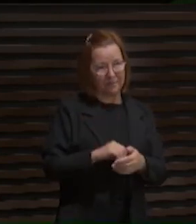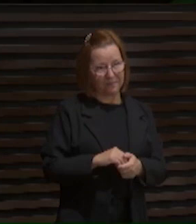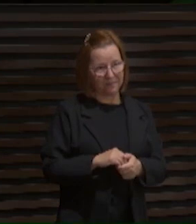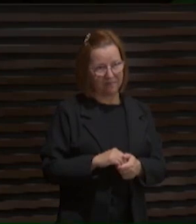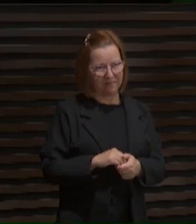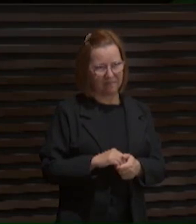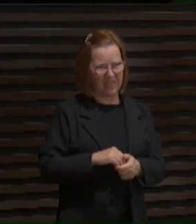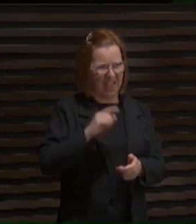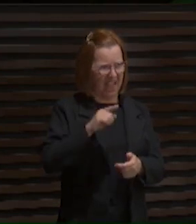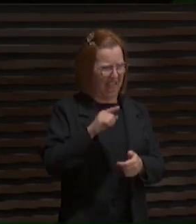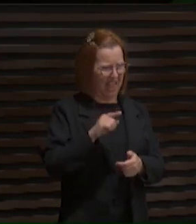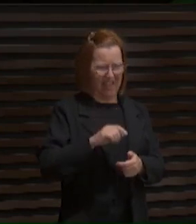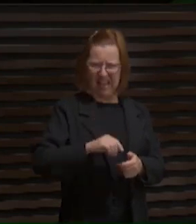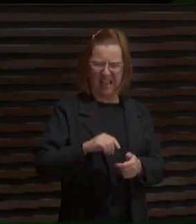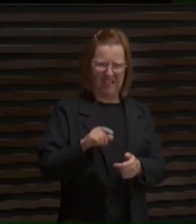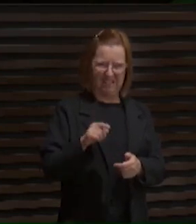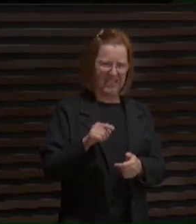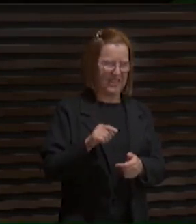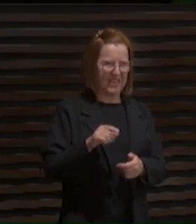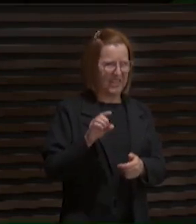Legalista. Para Jesus?